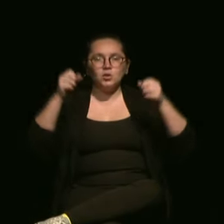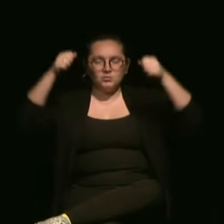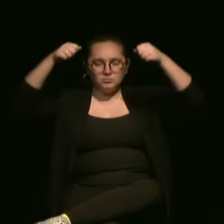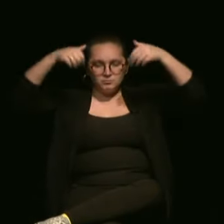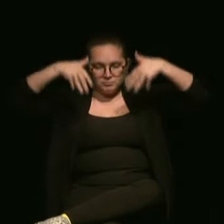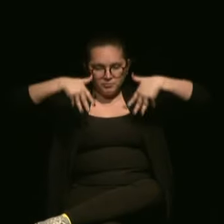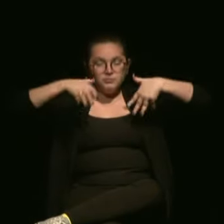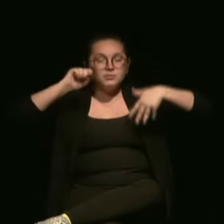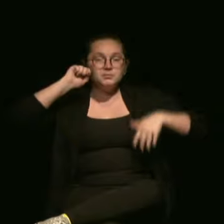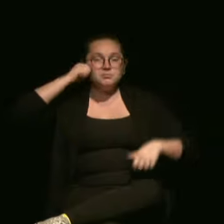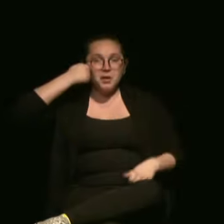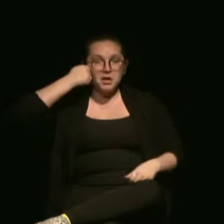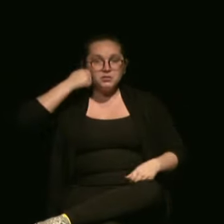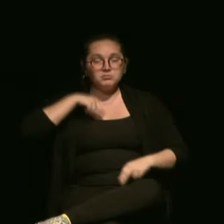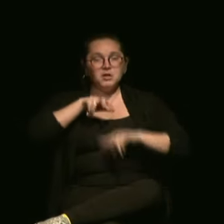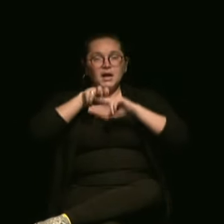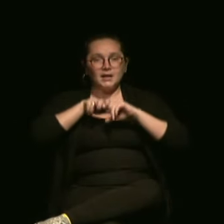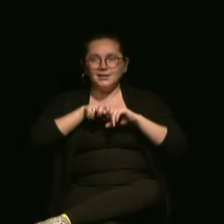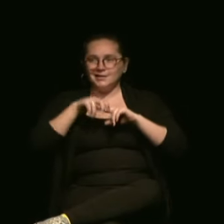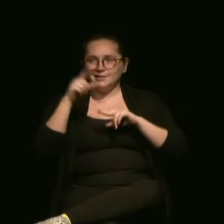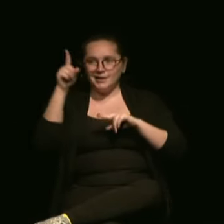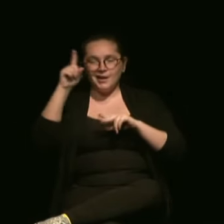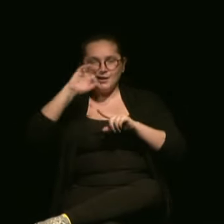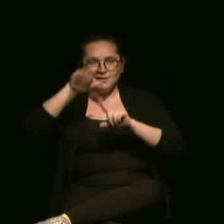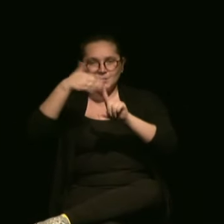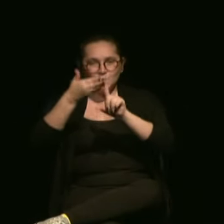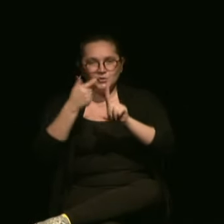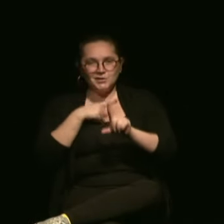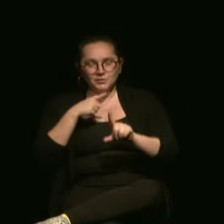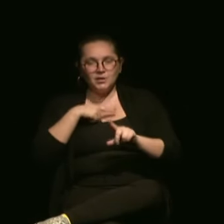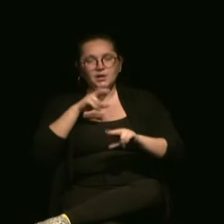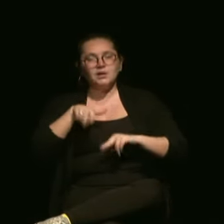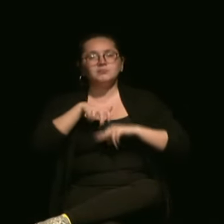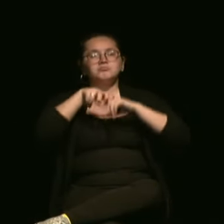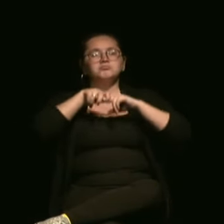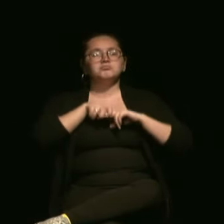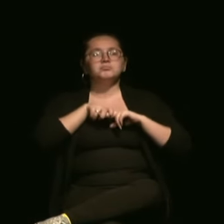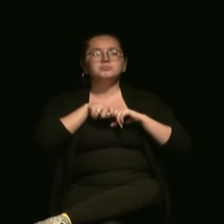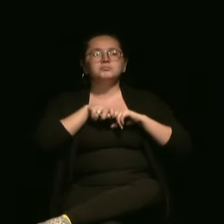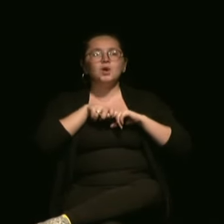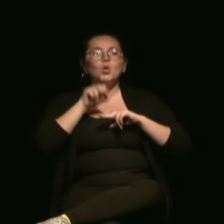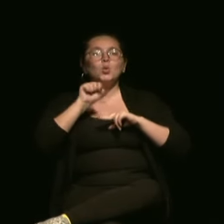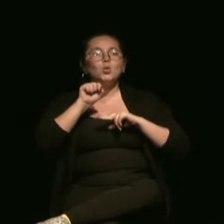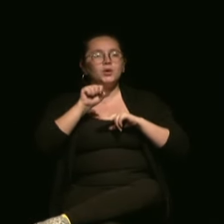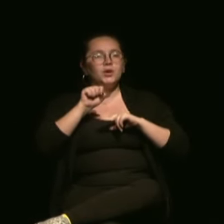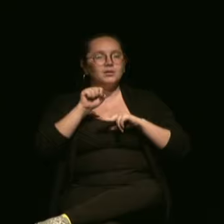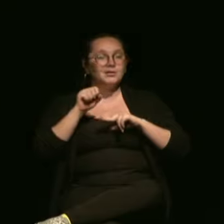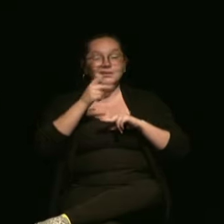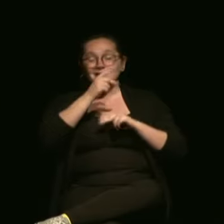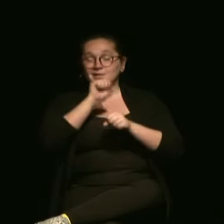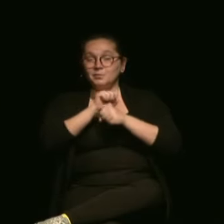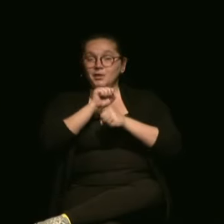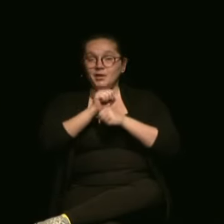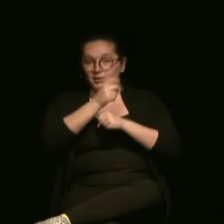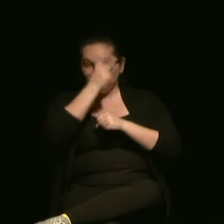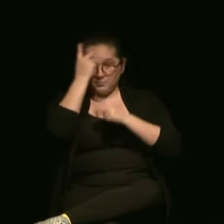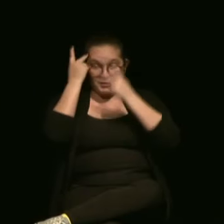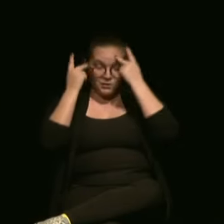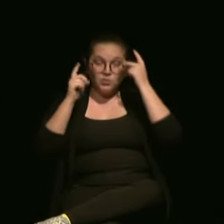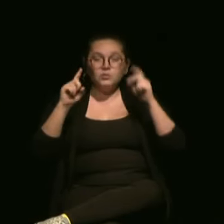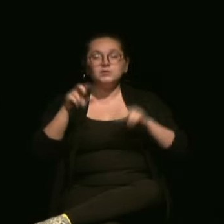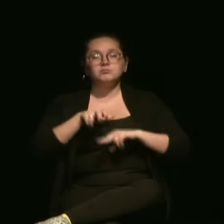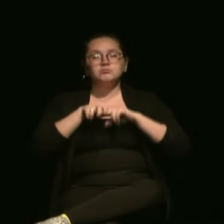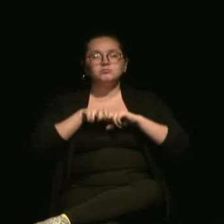cadeira, cadeira que está aqui na exposição, o Coutinho já sentado, esperando o personagem entrar em cena, se sentar diante